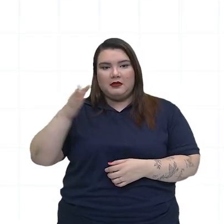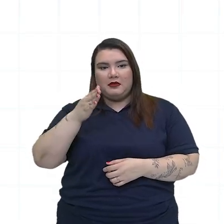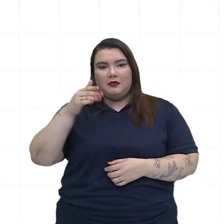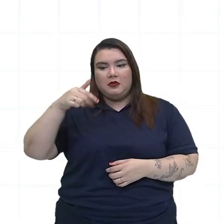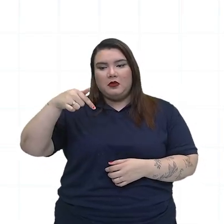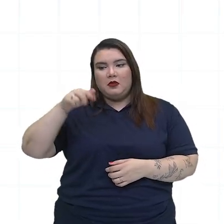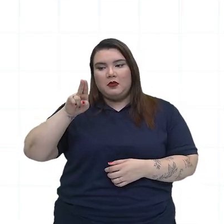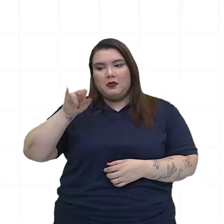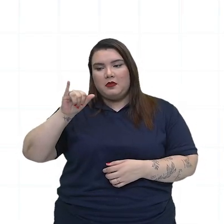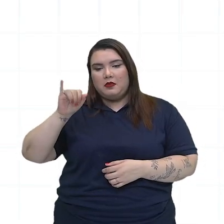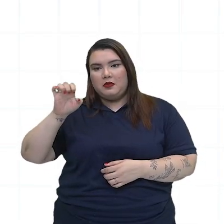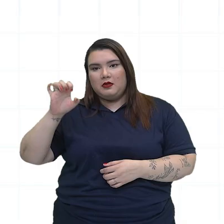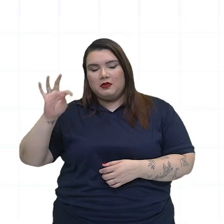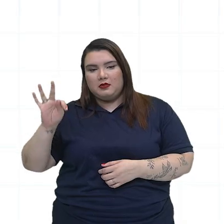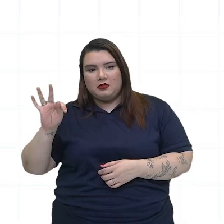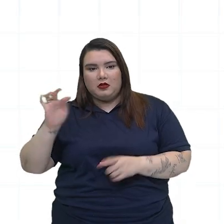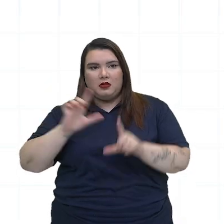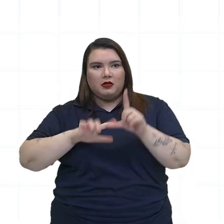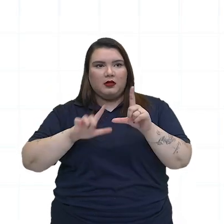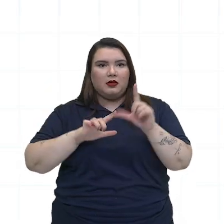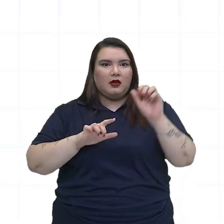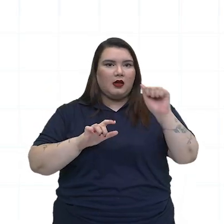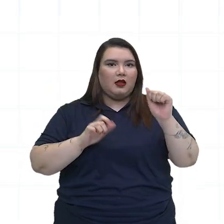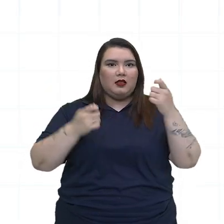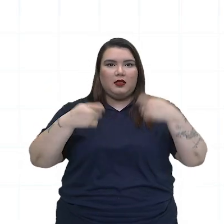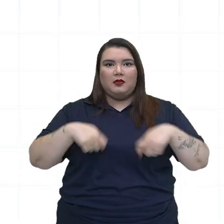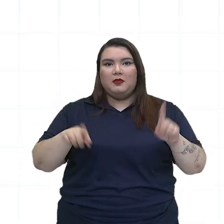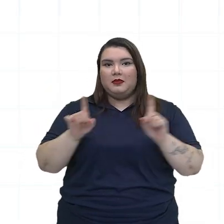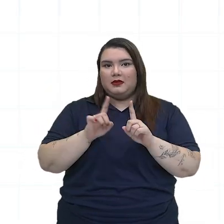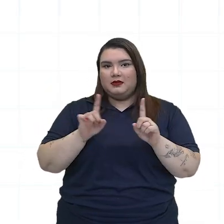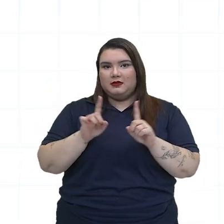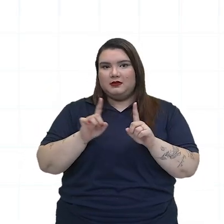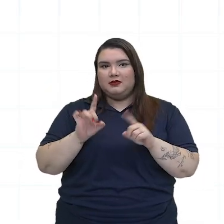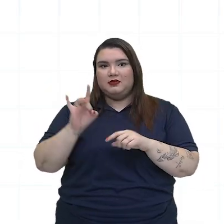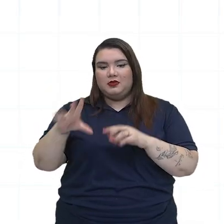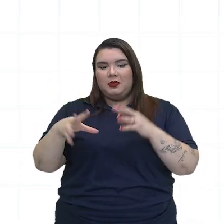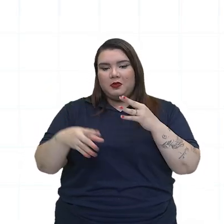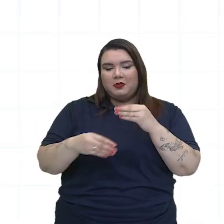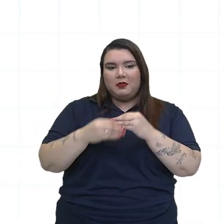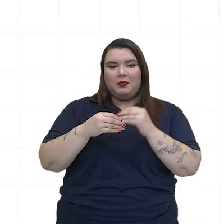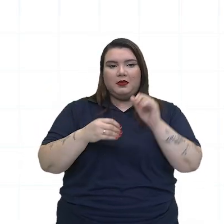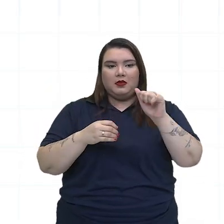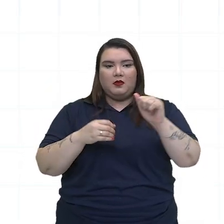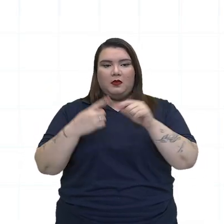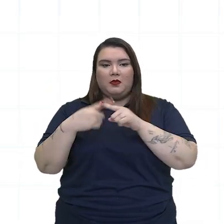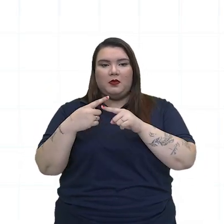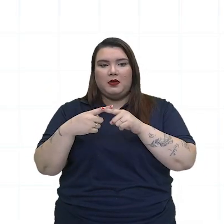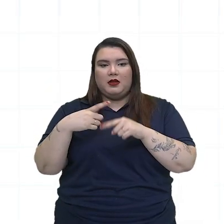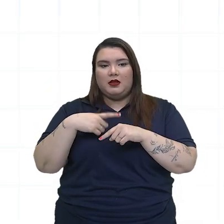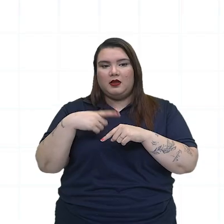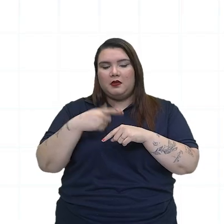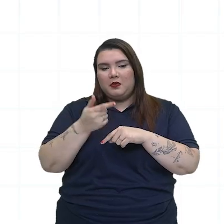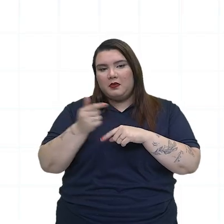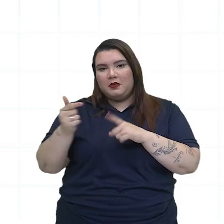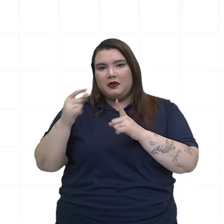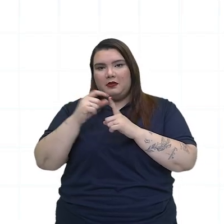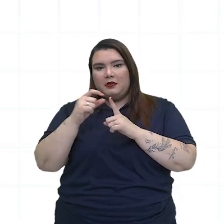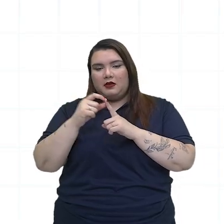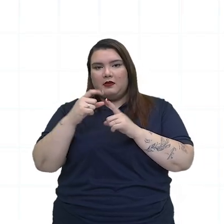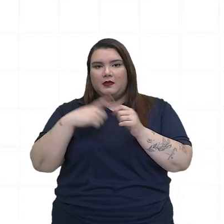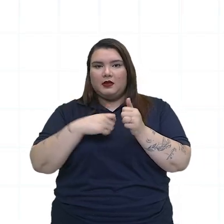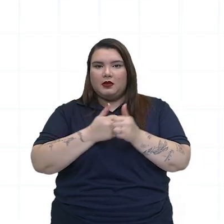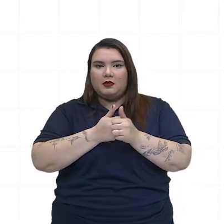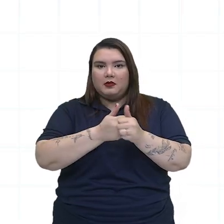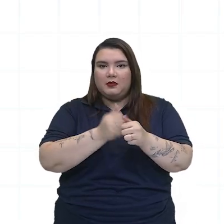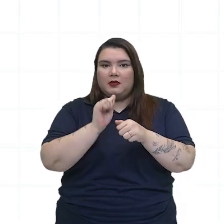A, tá? I am quiet, sem o A. Só acrescentou esse A porque tem mais uma palavrinha que acompanha ali o